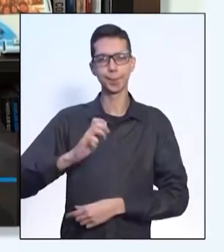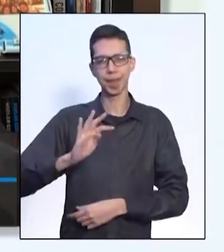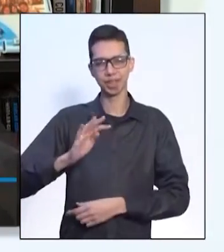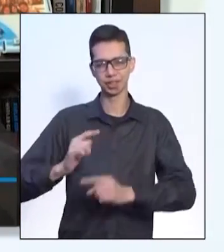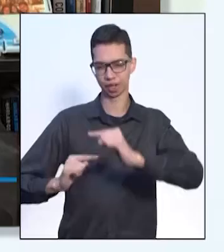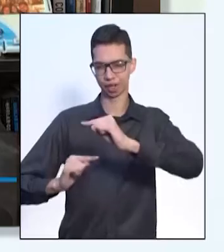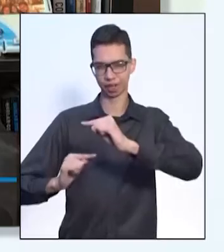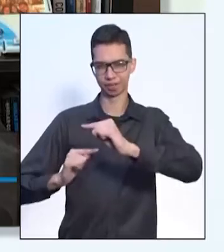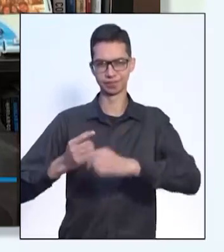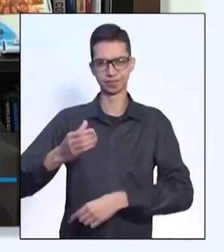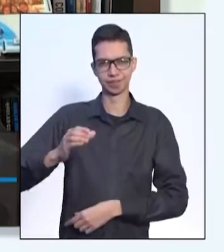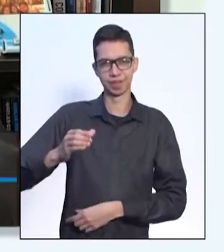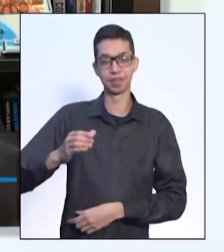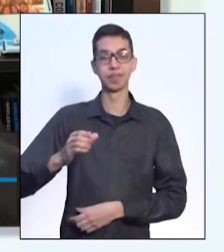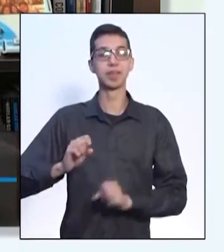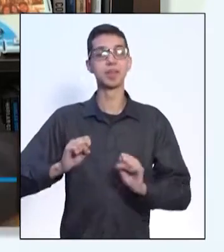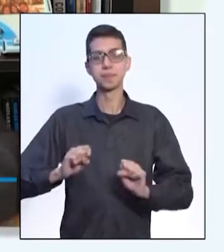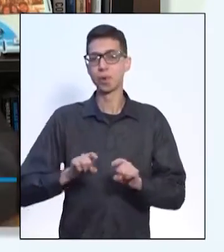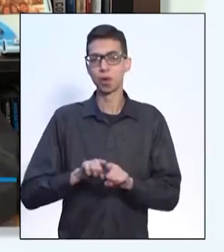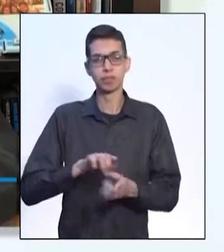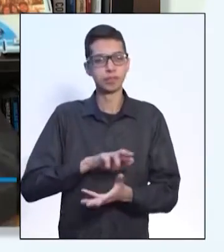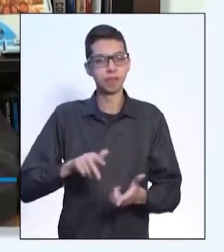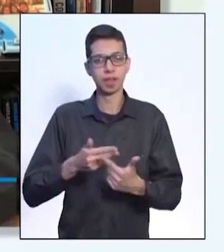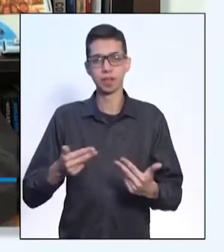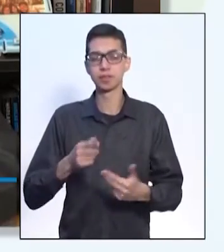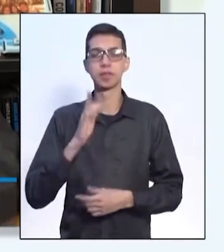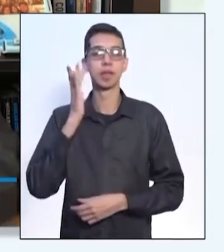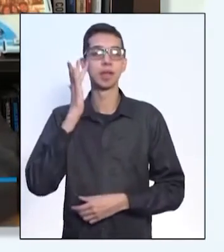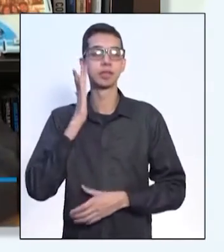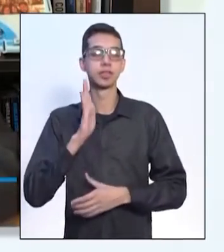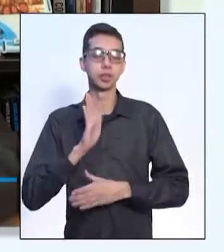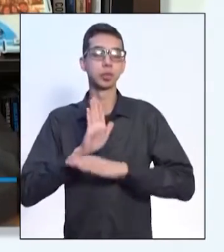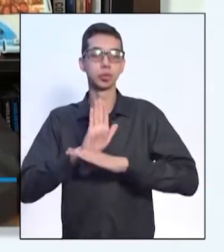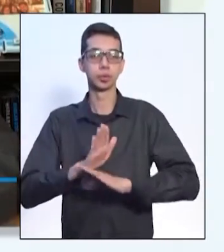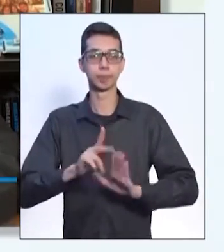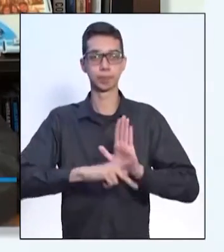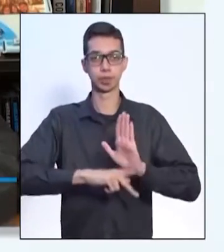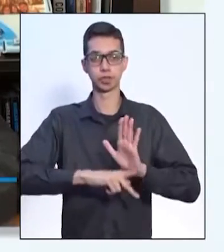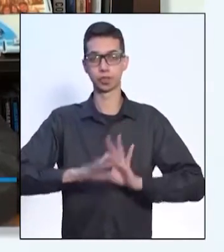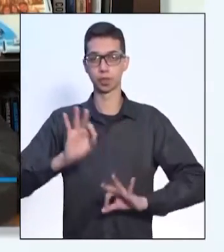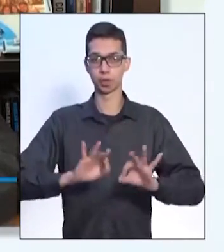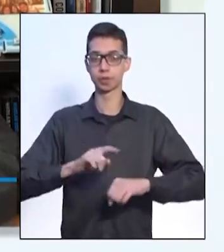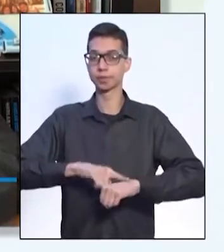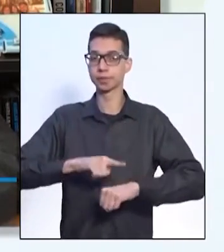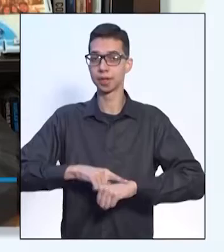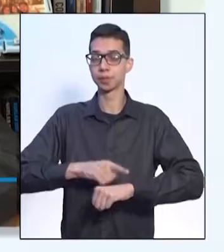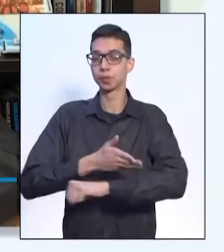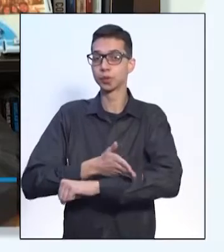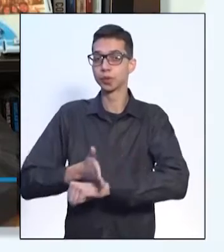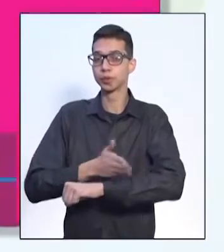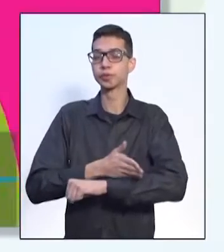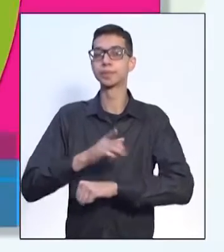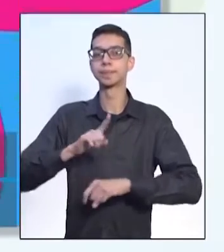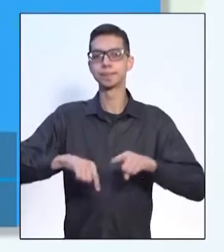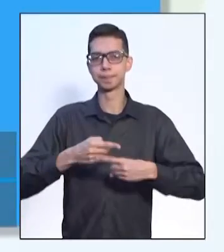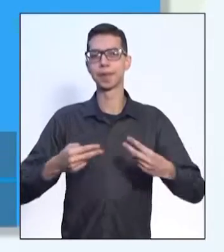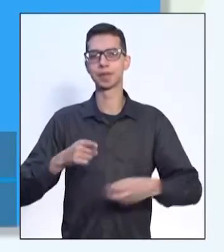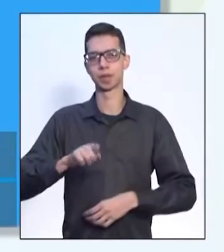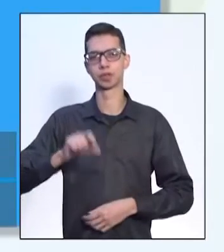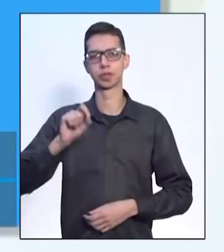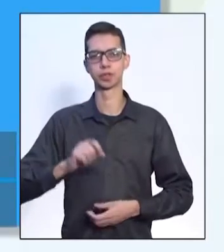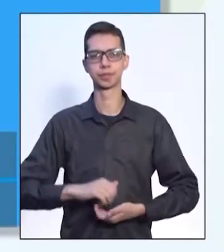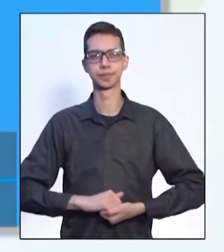acham que pode ajudar na construção do seu projeto. Vou dar um tempinho para vocês separarem esses materiais.